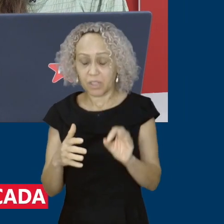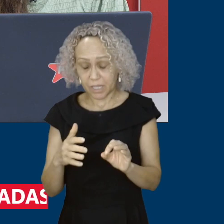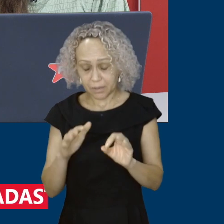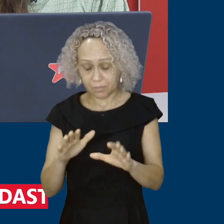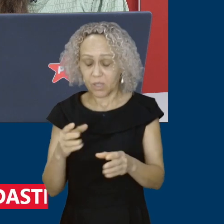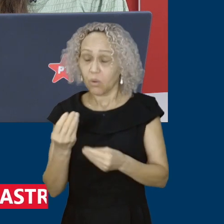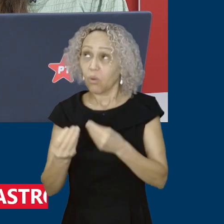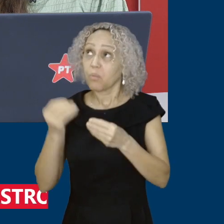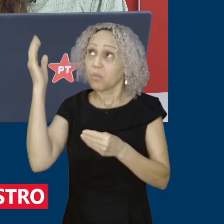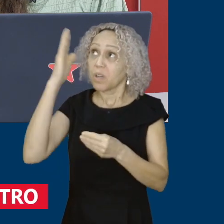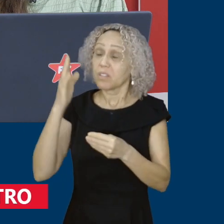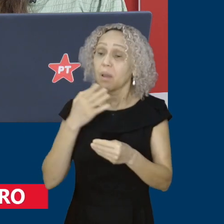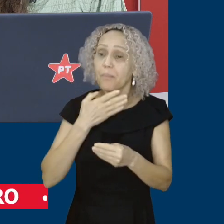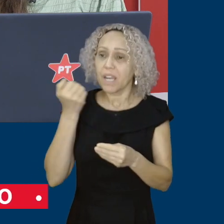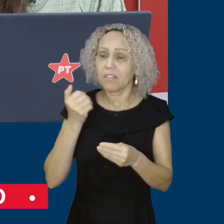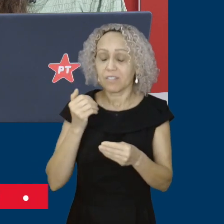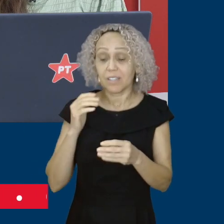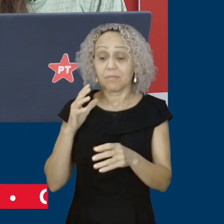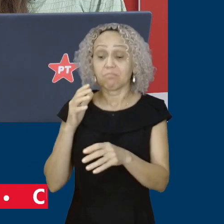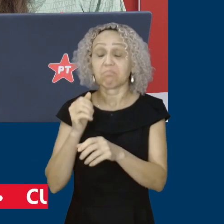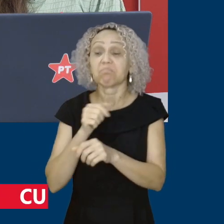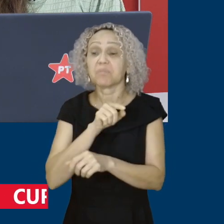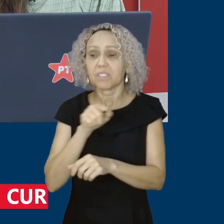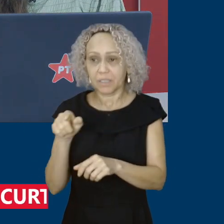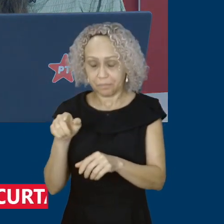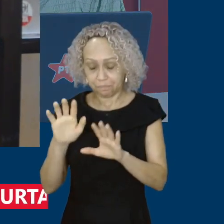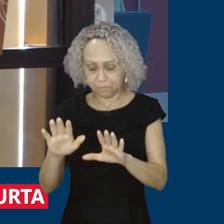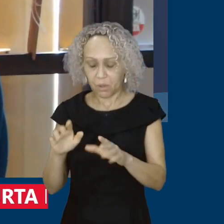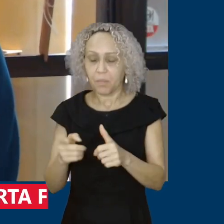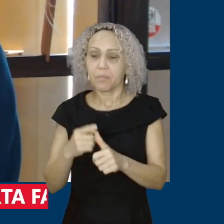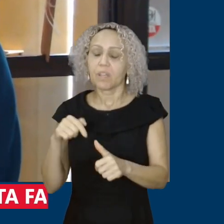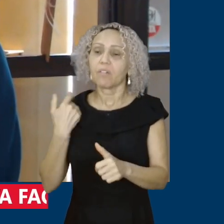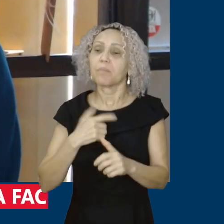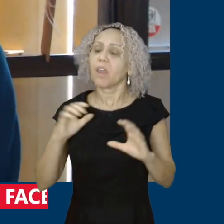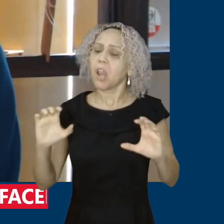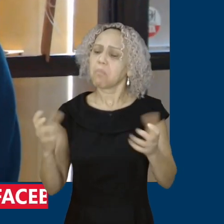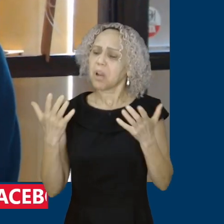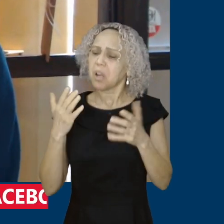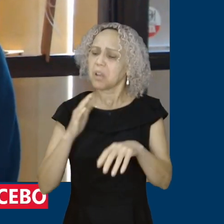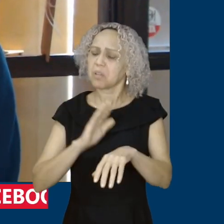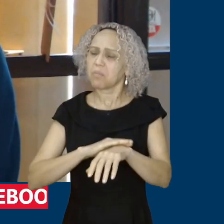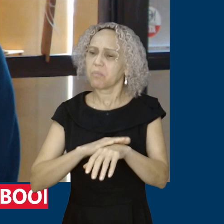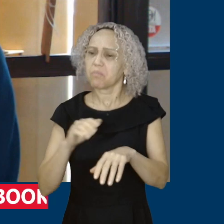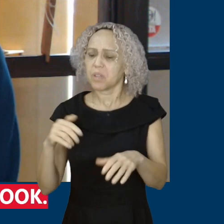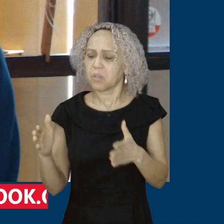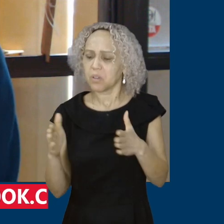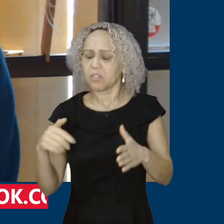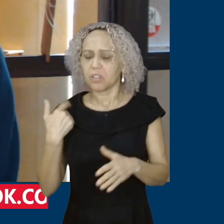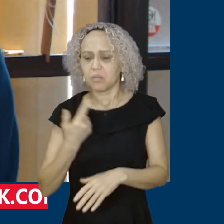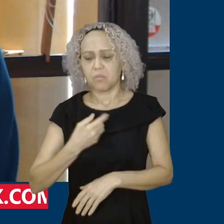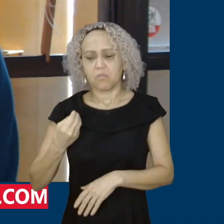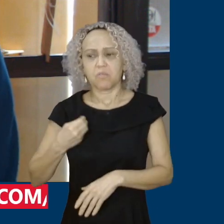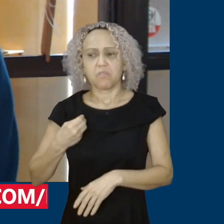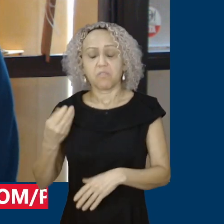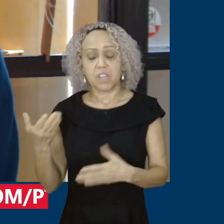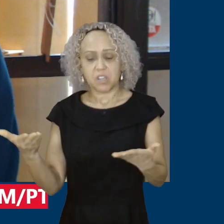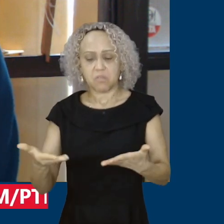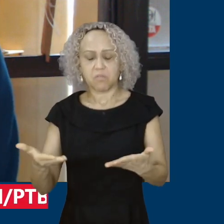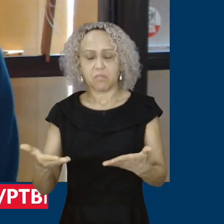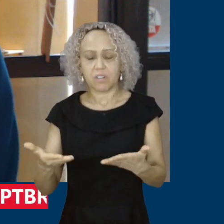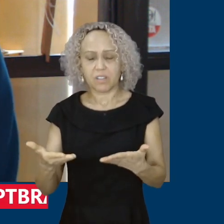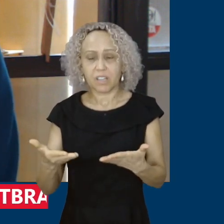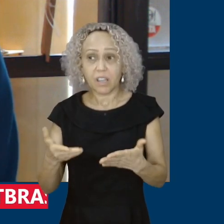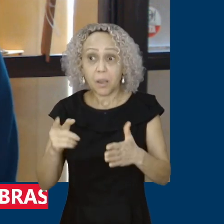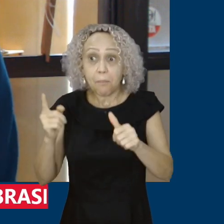nós precisamos aqui celebrar esse momento que a gente está vivendo. Nós nunca tivemos um